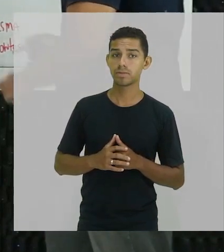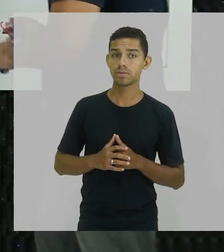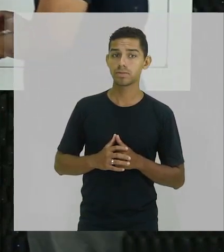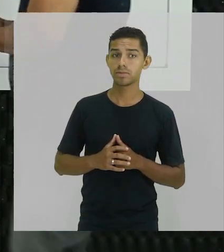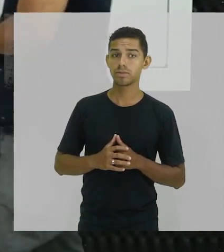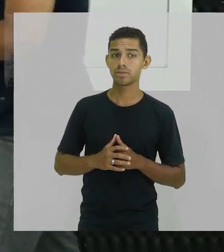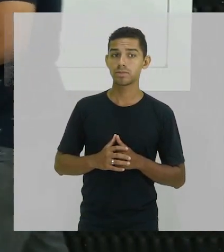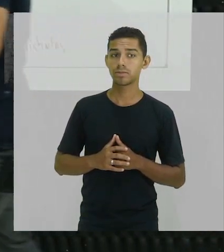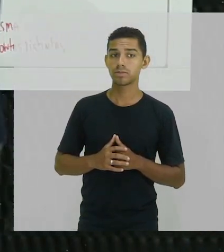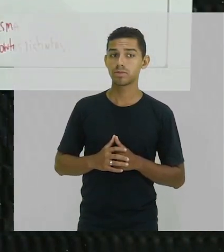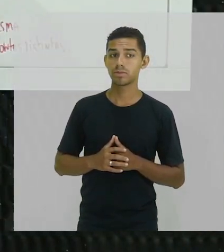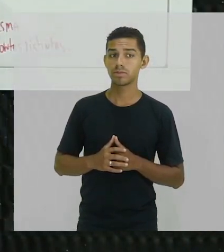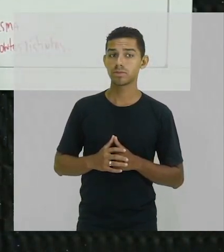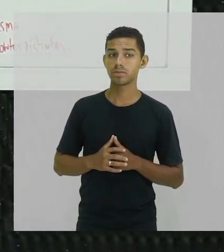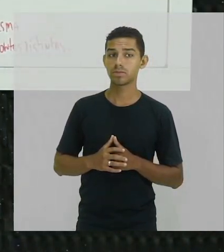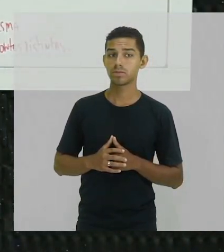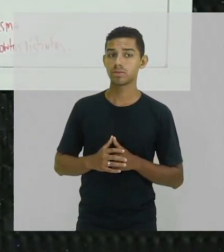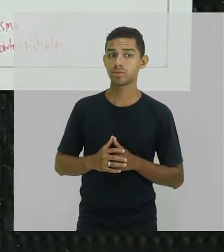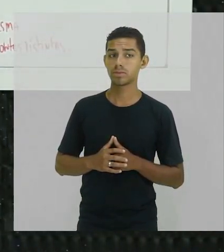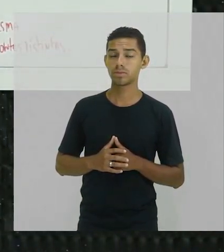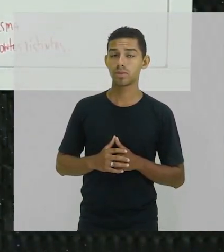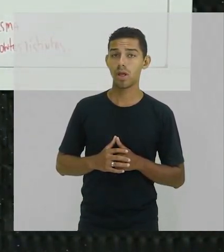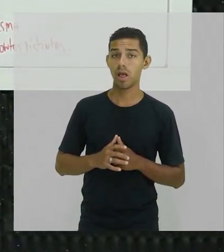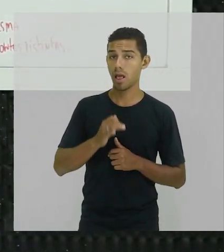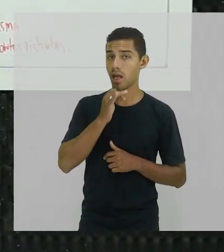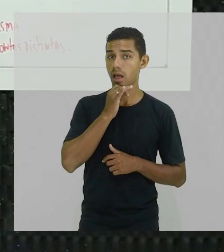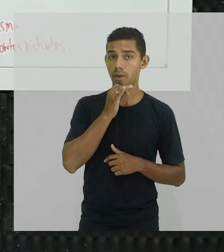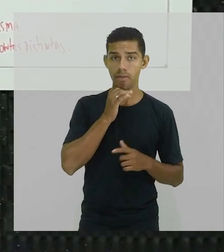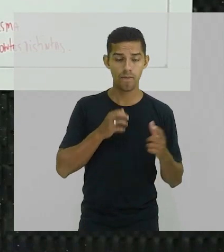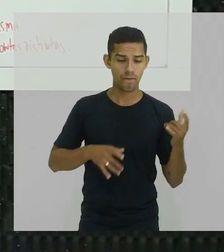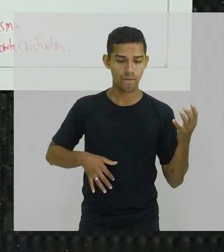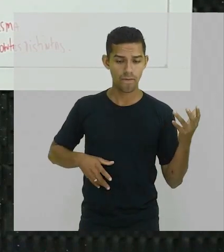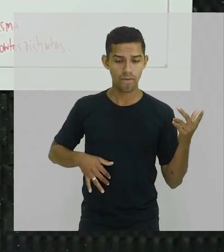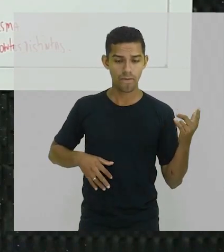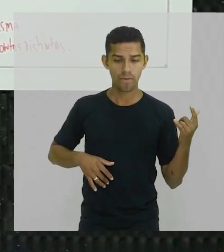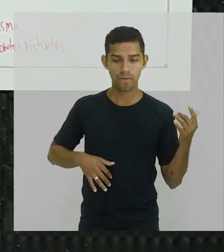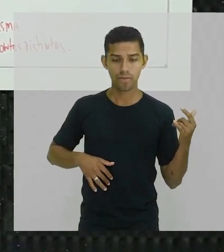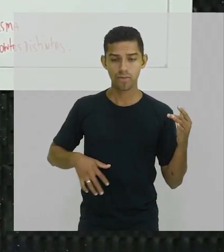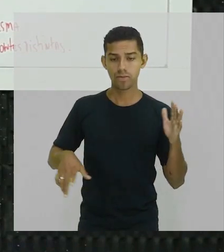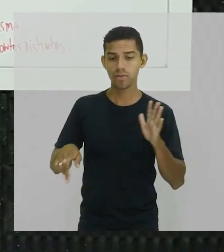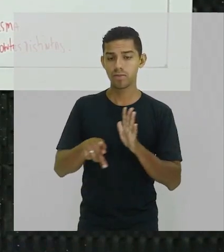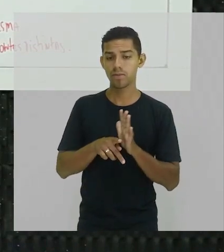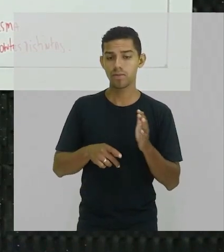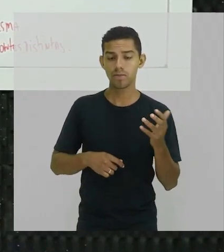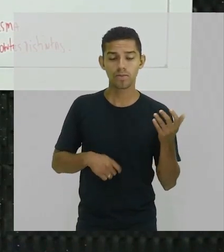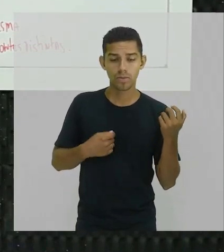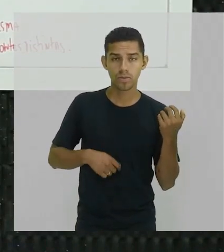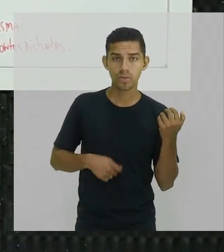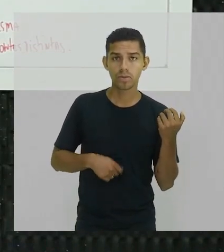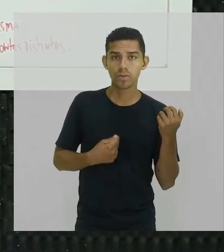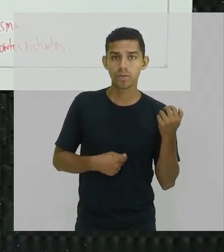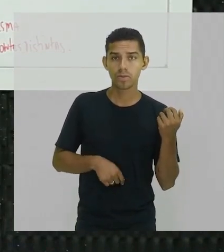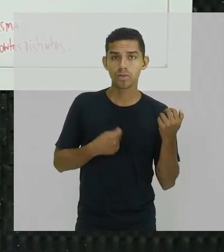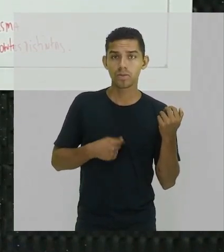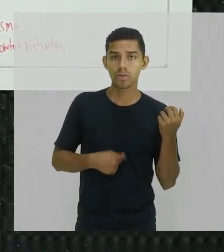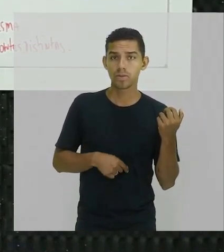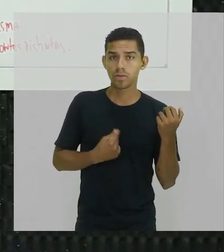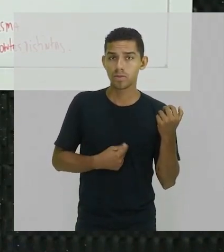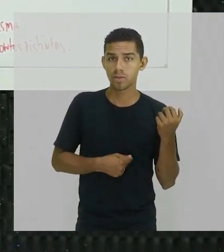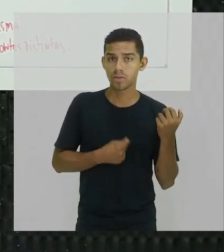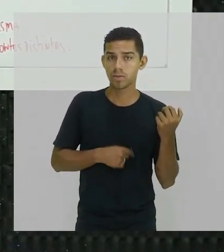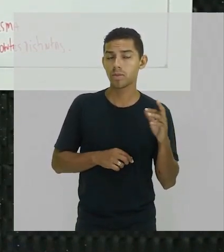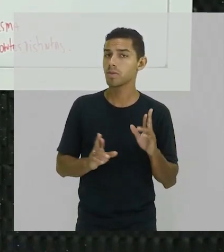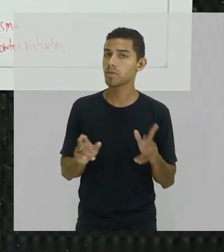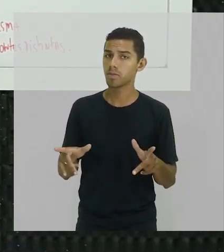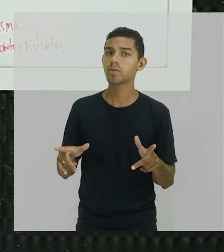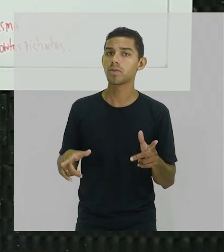Por exemplo, um violão tocando uma mesma nota que um cavaquinho, por exemplo. Então lá